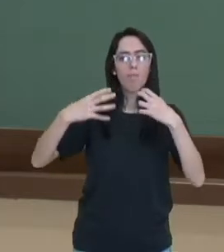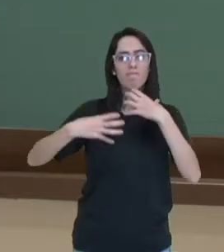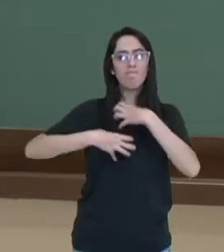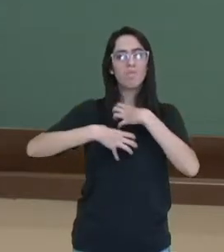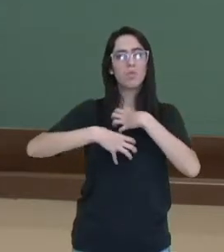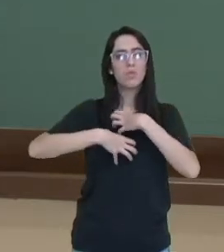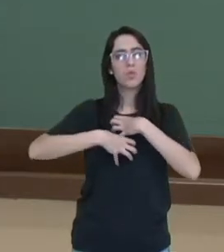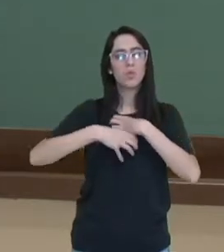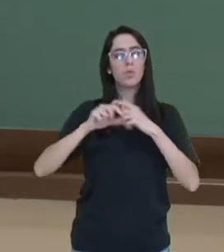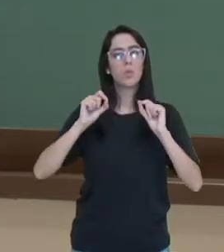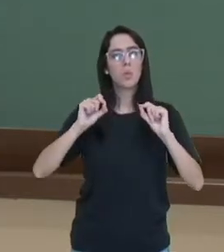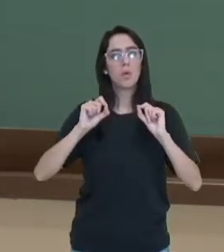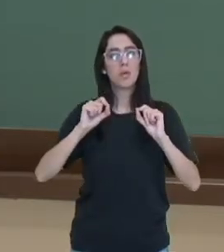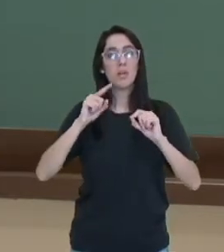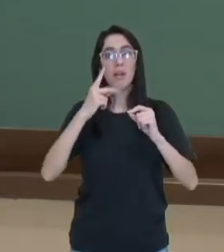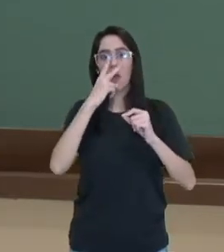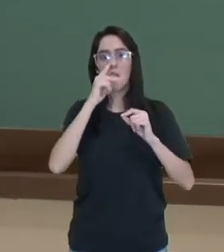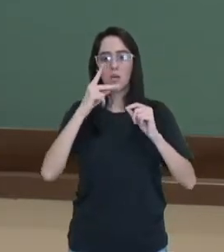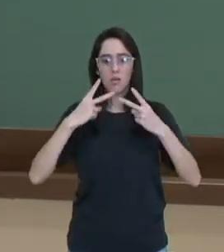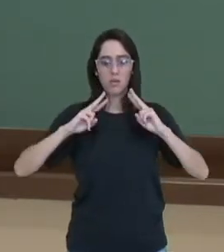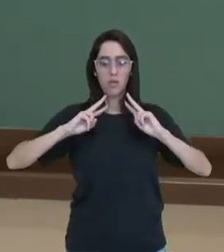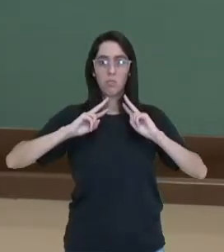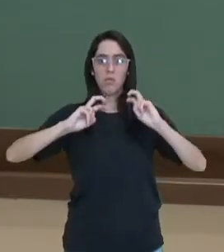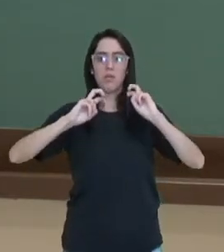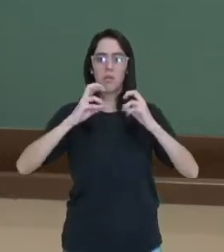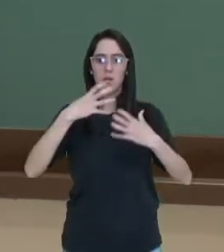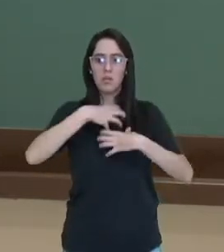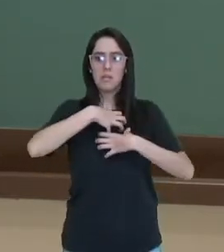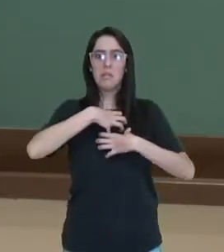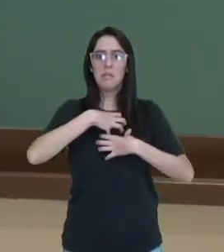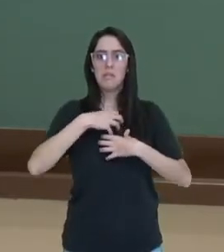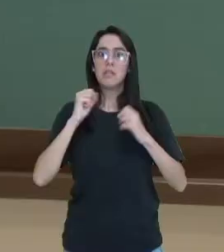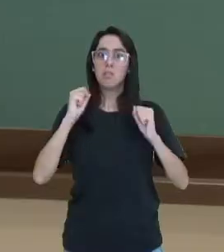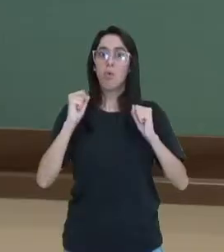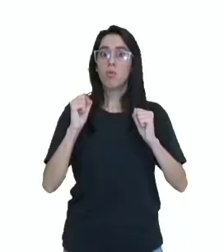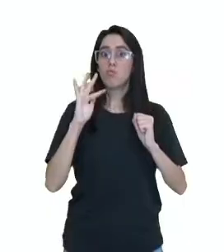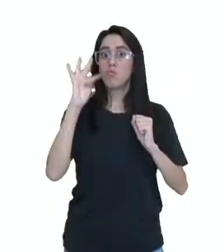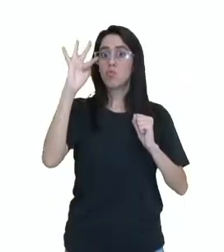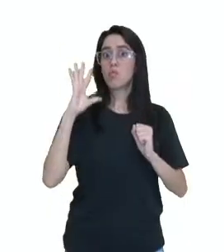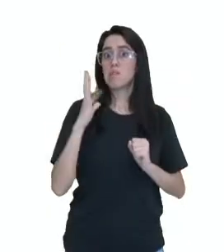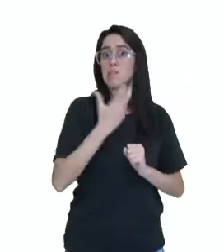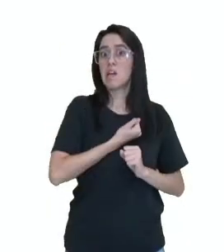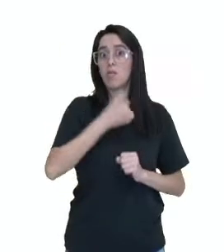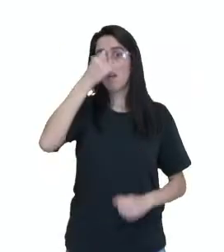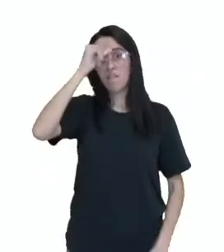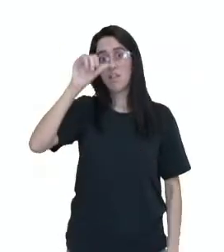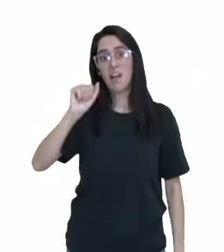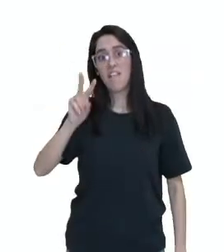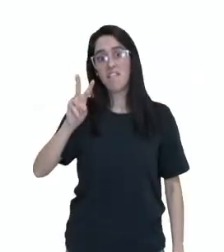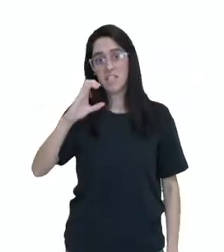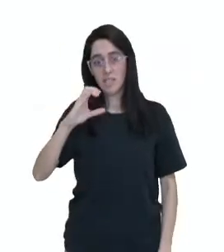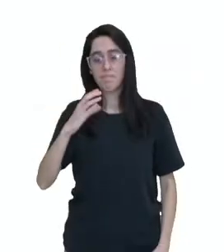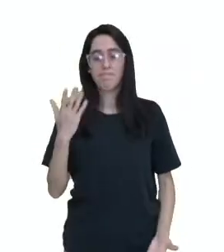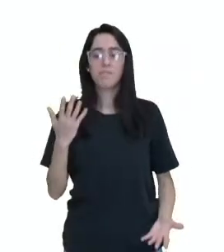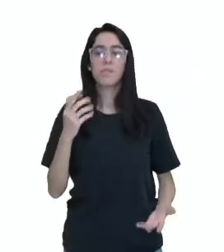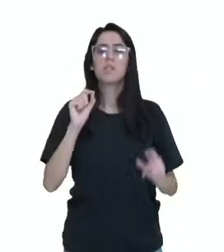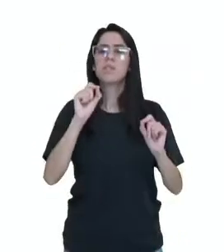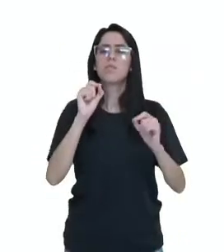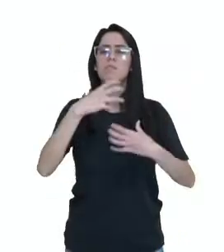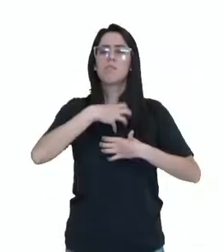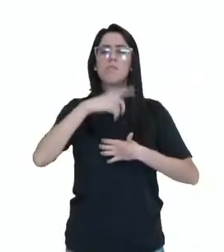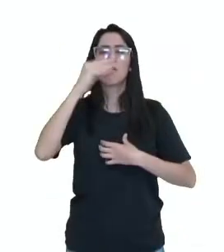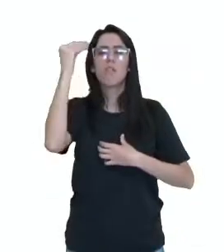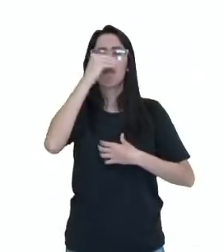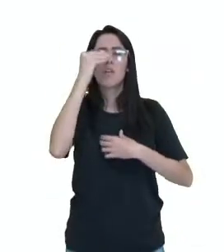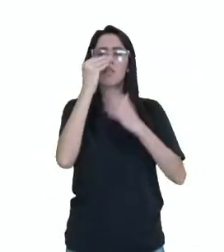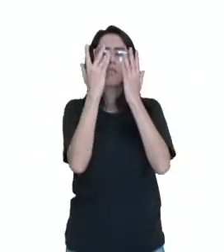esses sintomas que servem de sinal de alerta podem salvar vidas. Então, quais são os sintomas? Fraqueza ou formigamento na